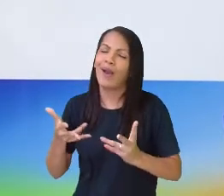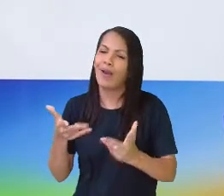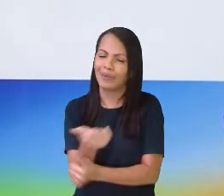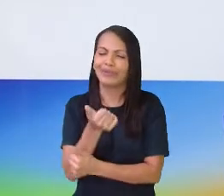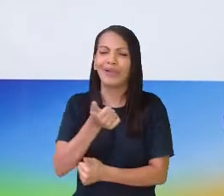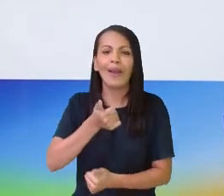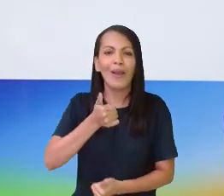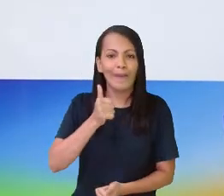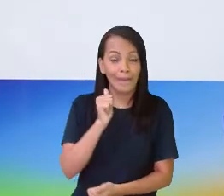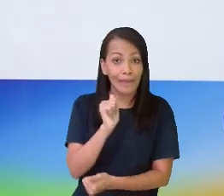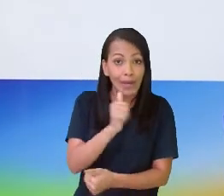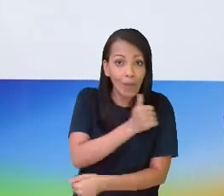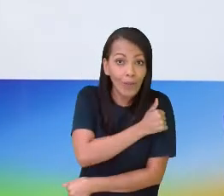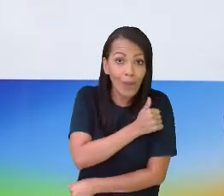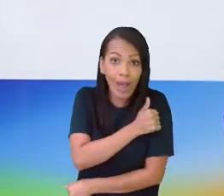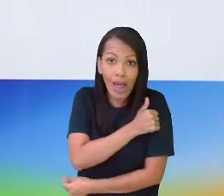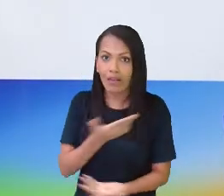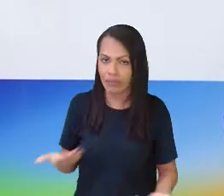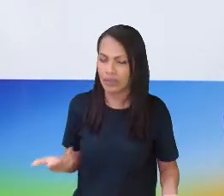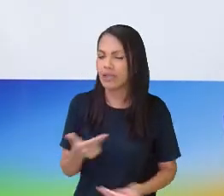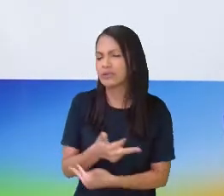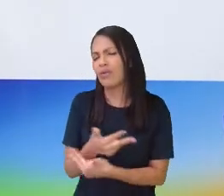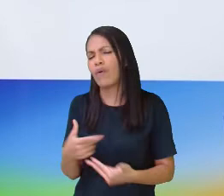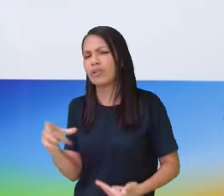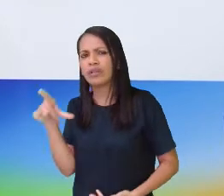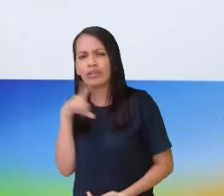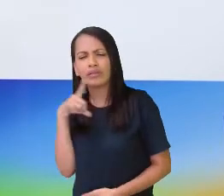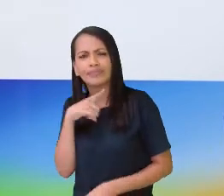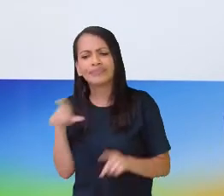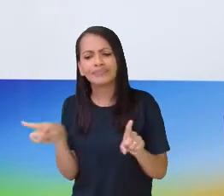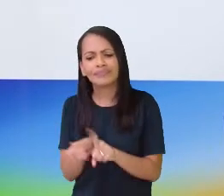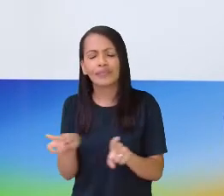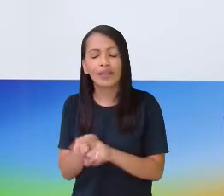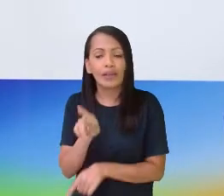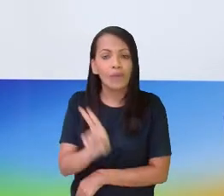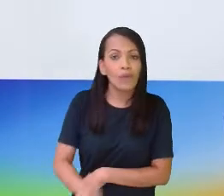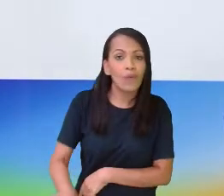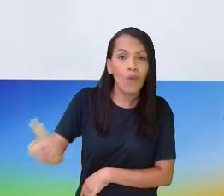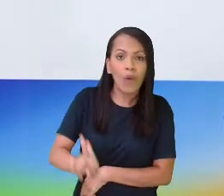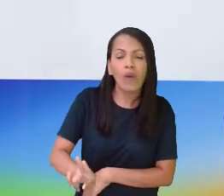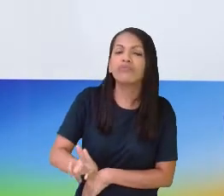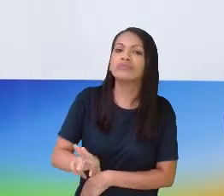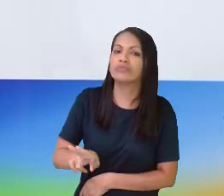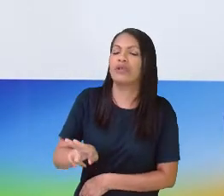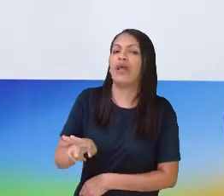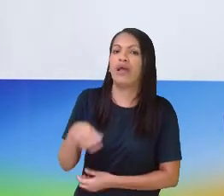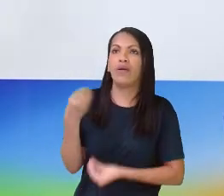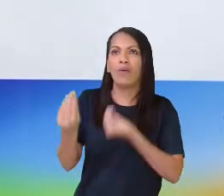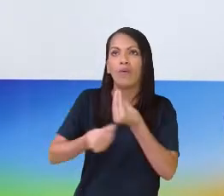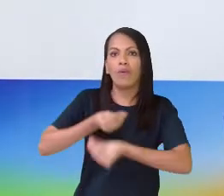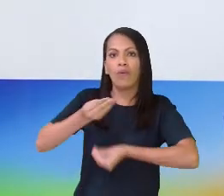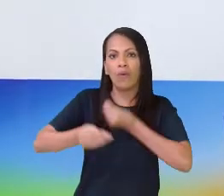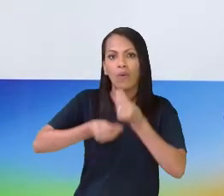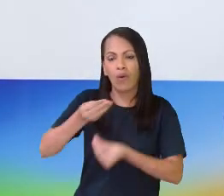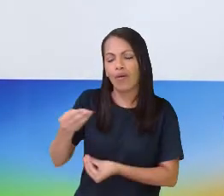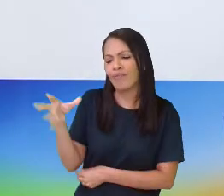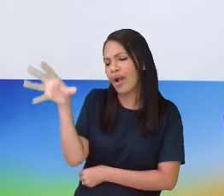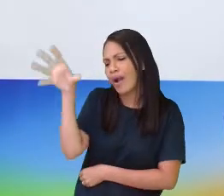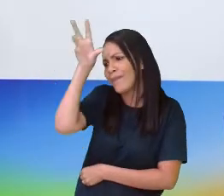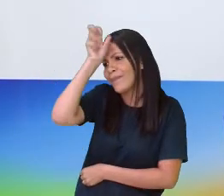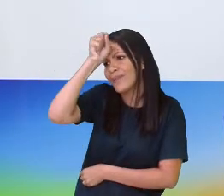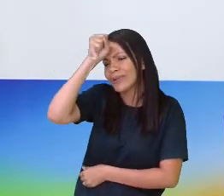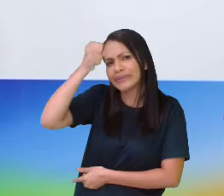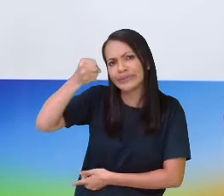gente tem disponíveis, né, para que a gente possa utilizar no dia a dia como mecanismo para a